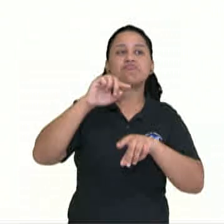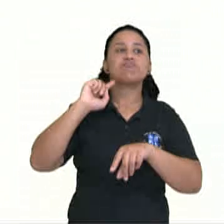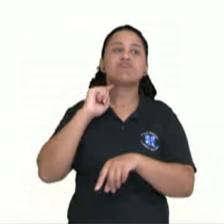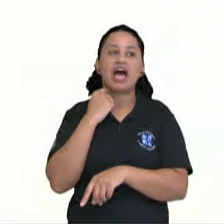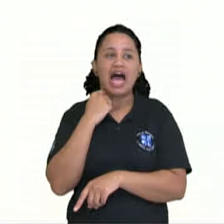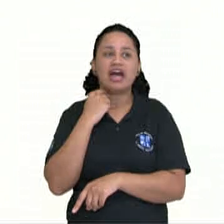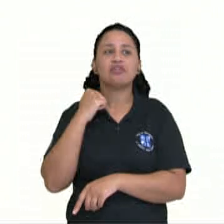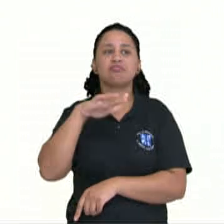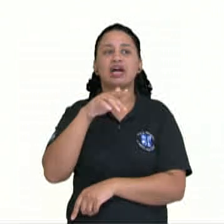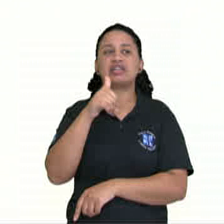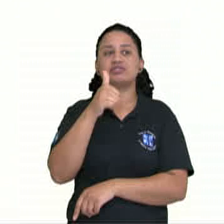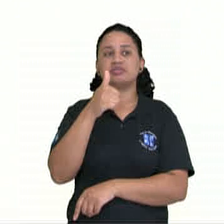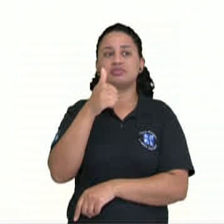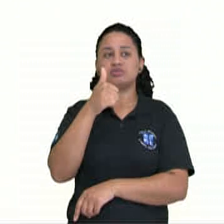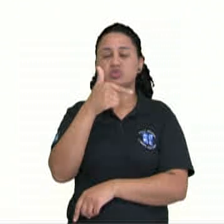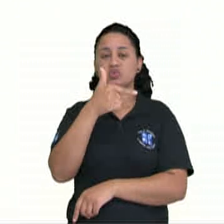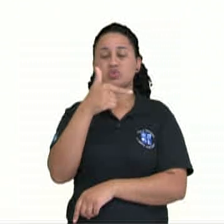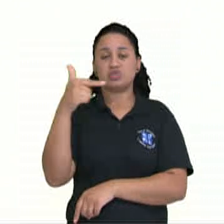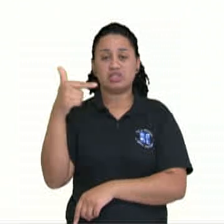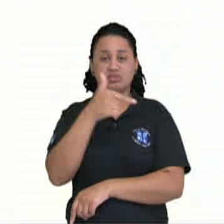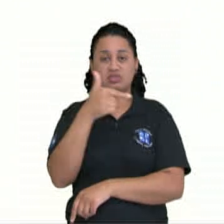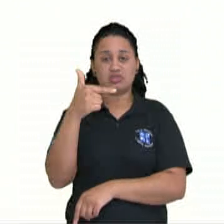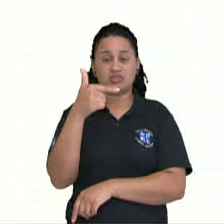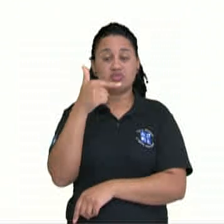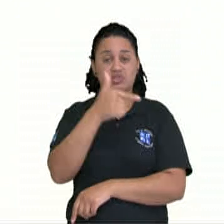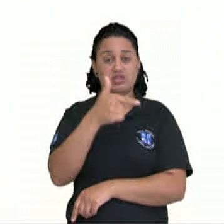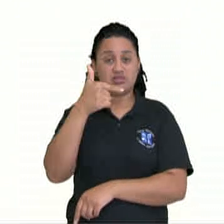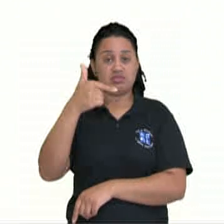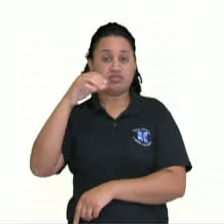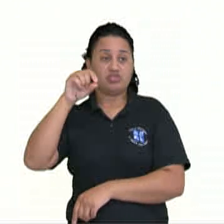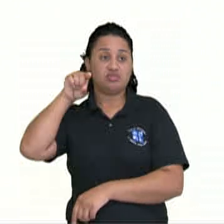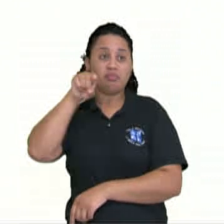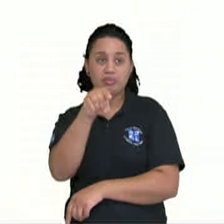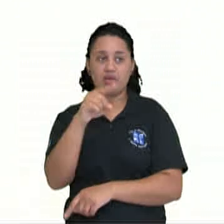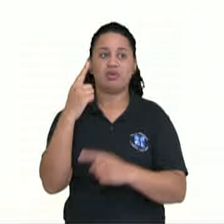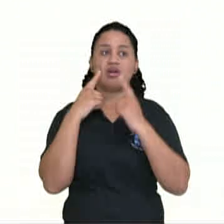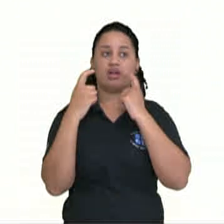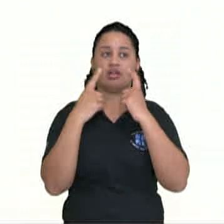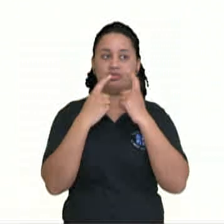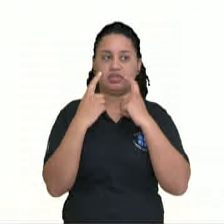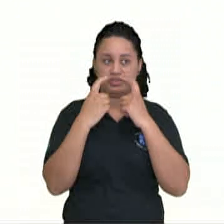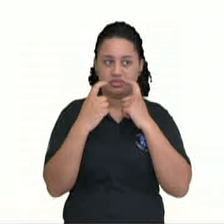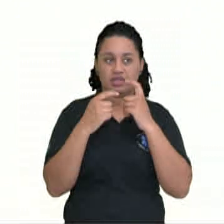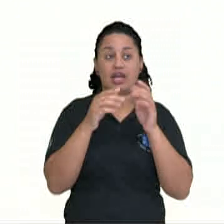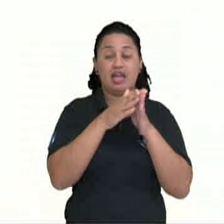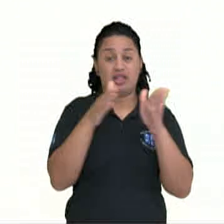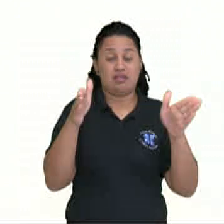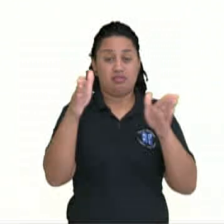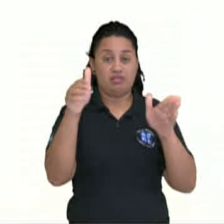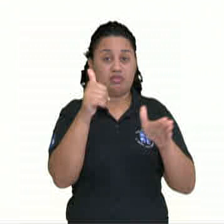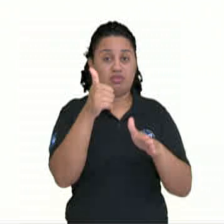as operadoras de telefonia. No mesmo período, em 2019, o registro foi de